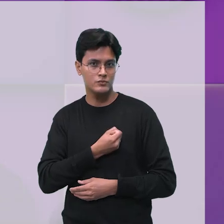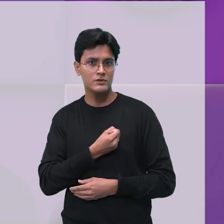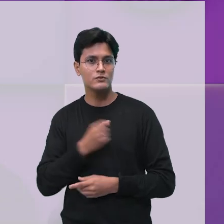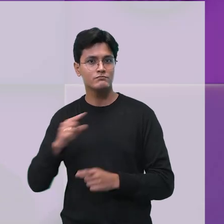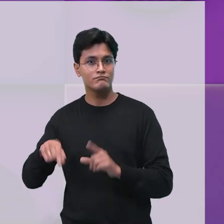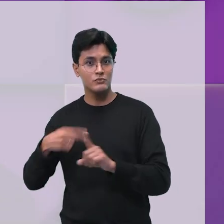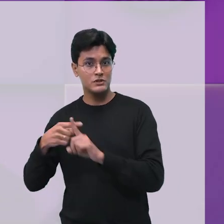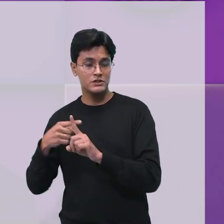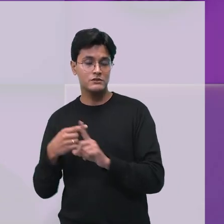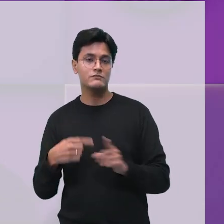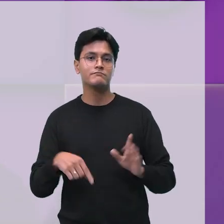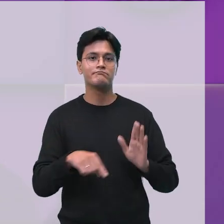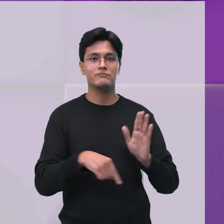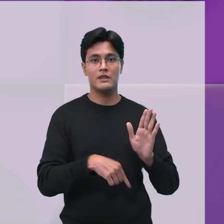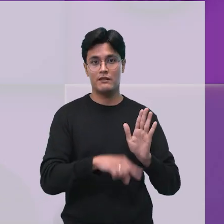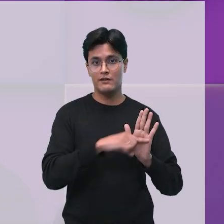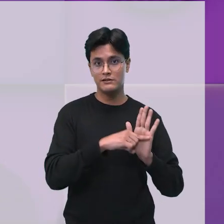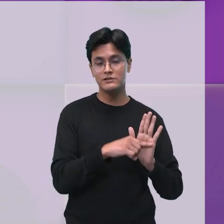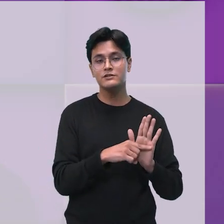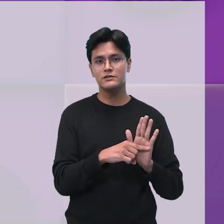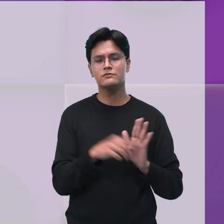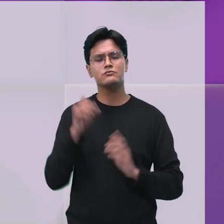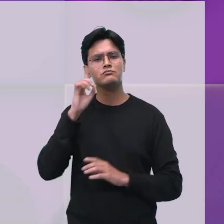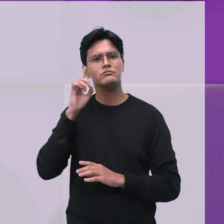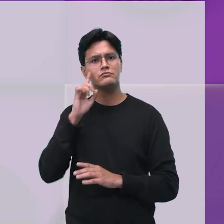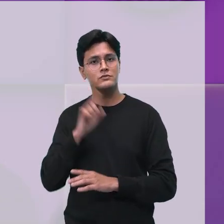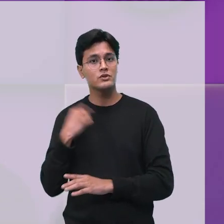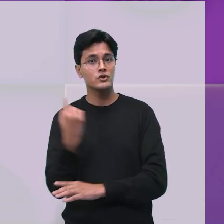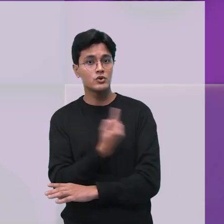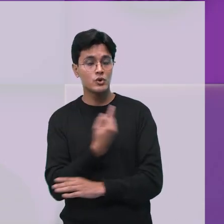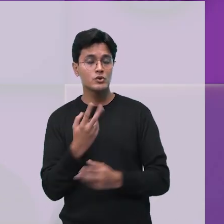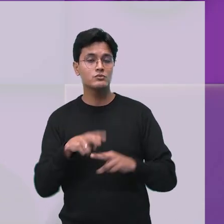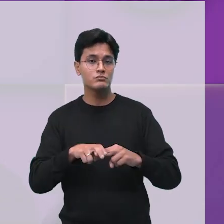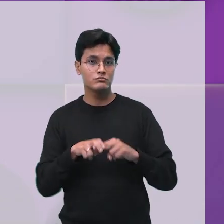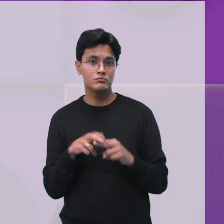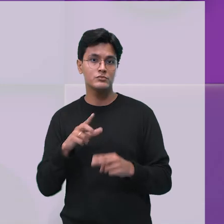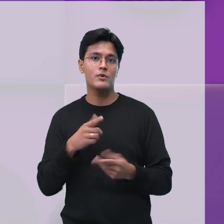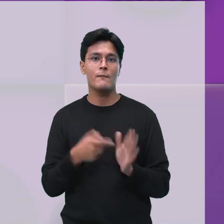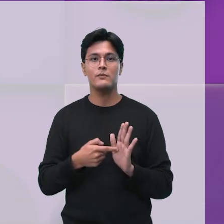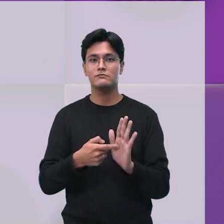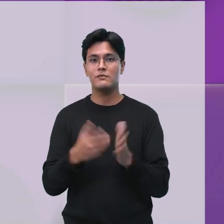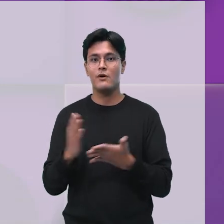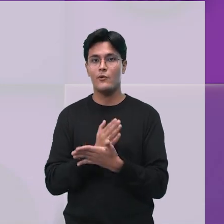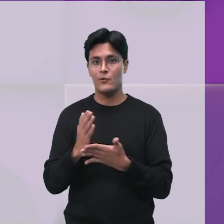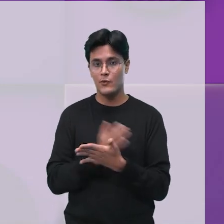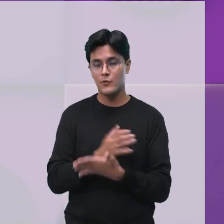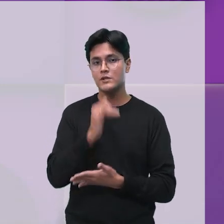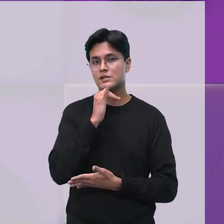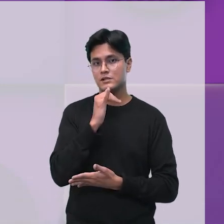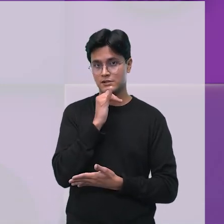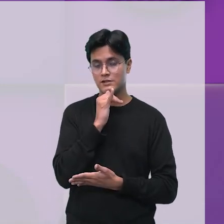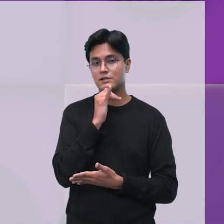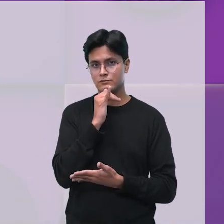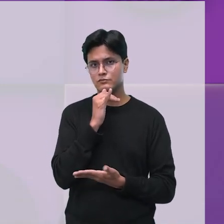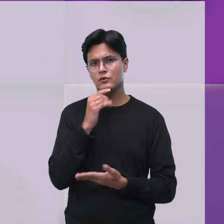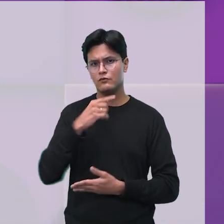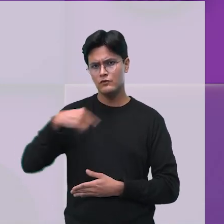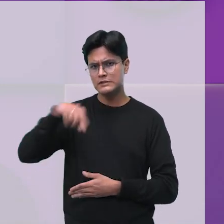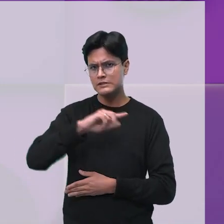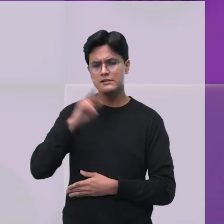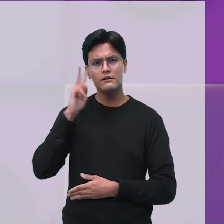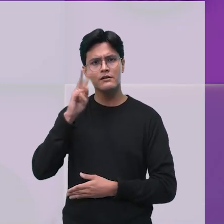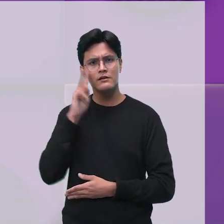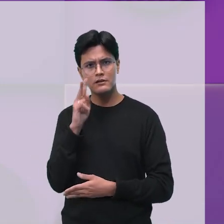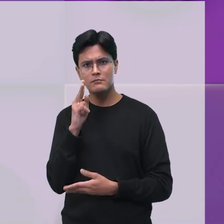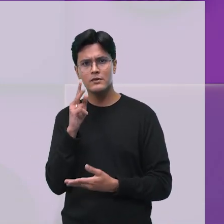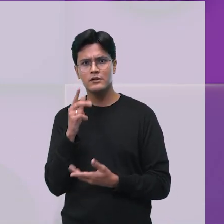a dia? Por isso, nós vamos iniciar a nossa aula com alguns exemplos para que você possa lembrar aí onde você já